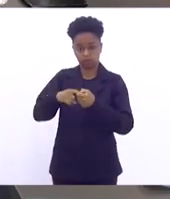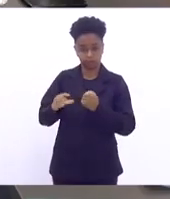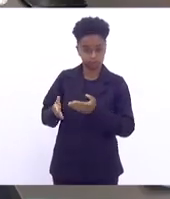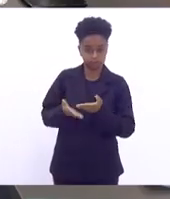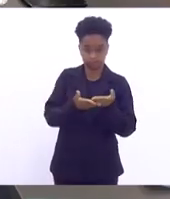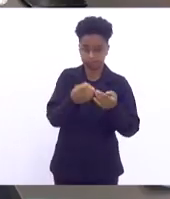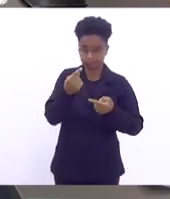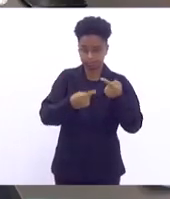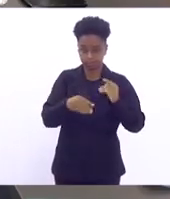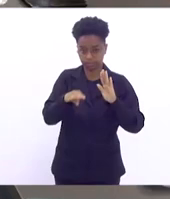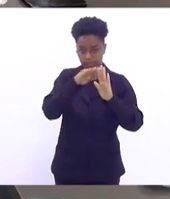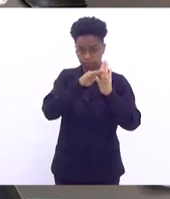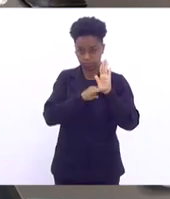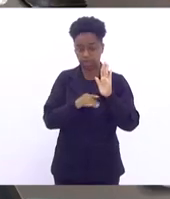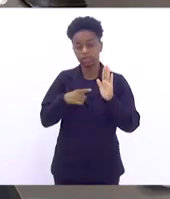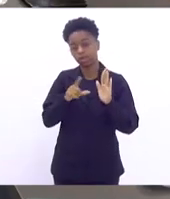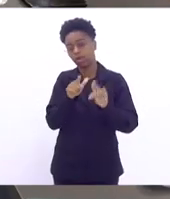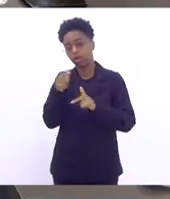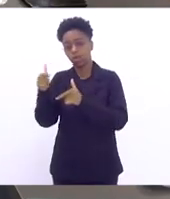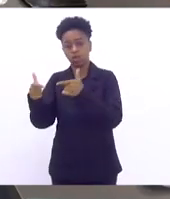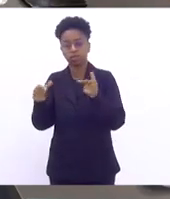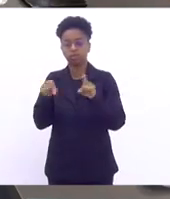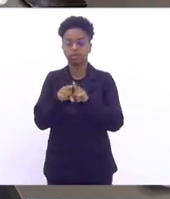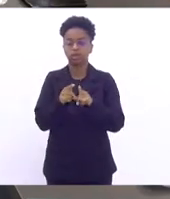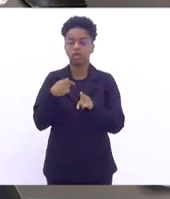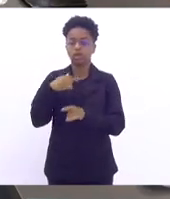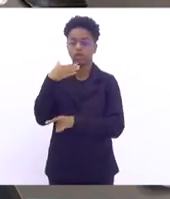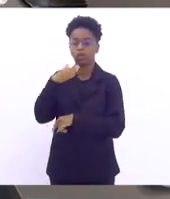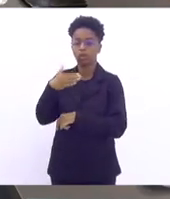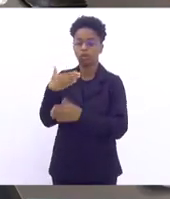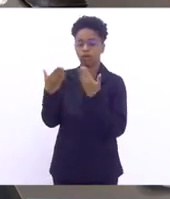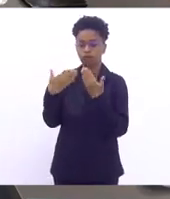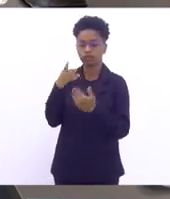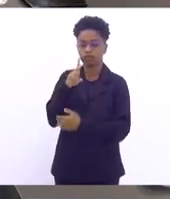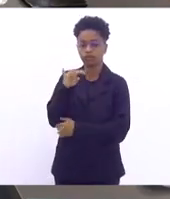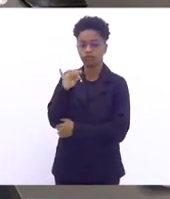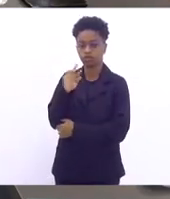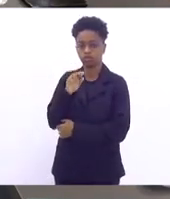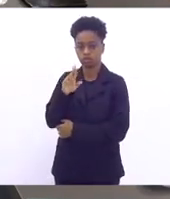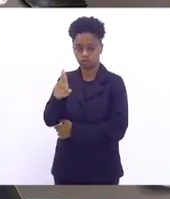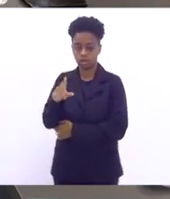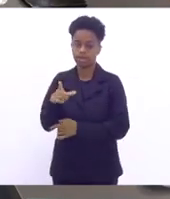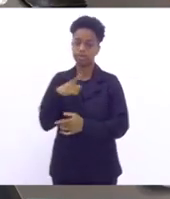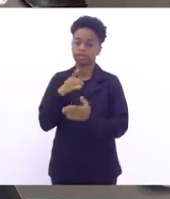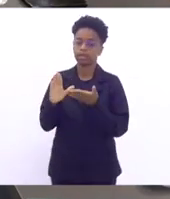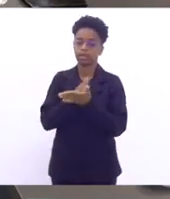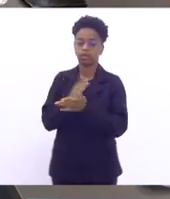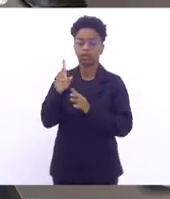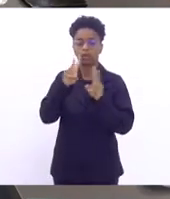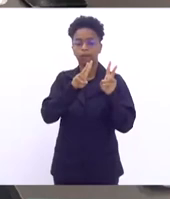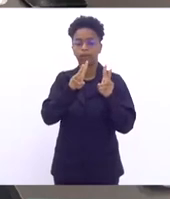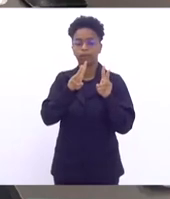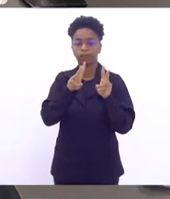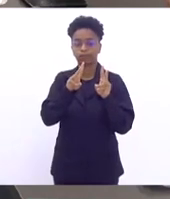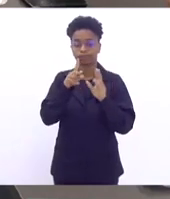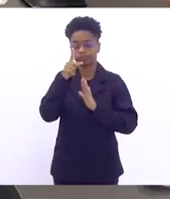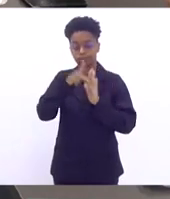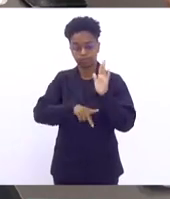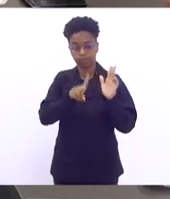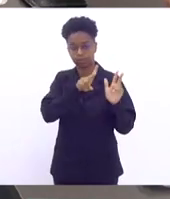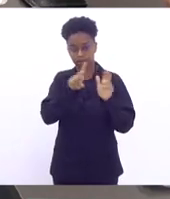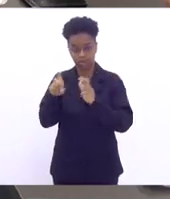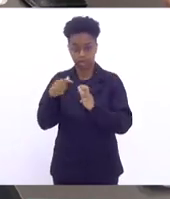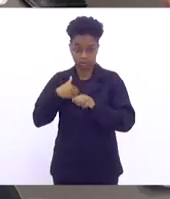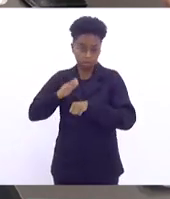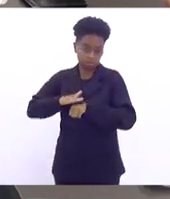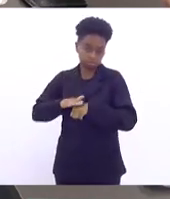tem outros projetos também Ontem eu conversei com o deputado Vitor Júnior plenário a projetos que versão inclusive projeto tem um